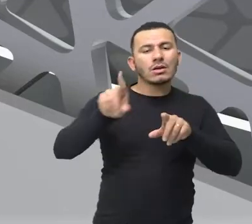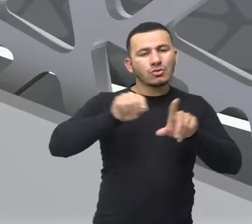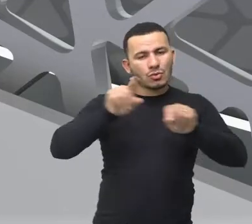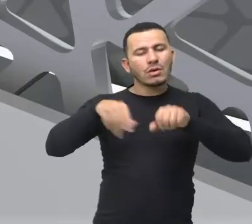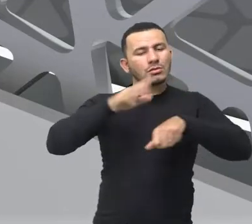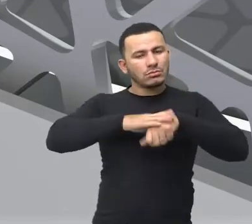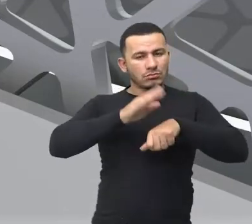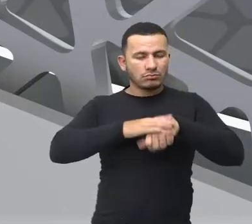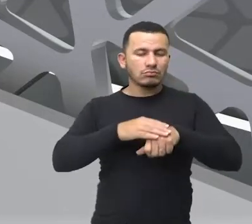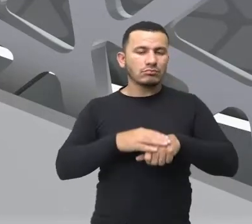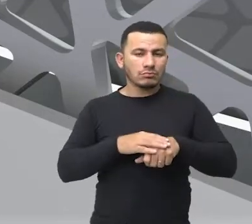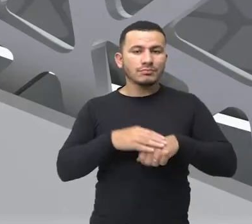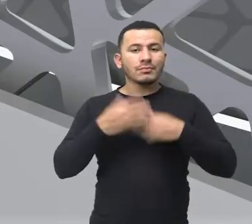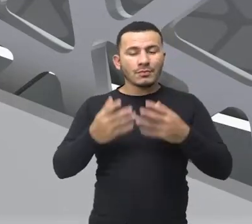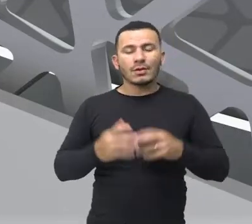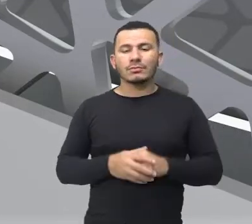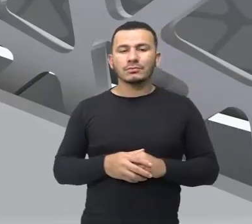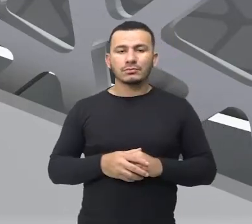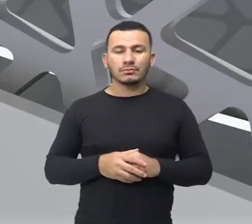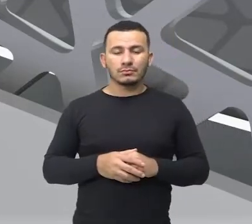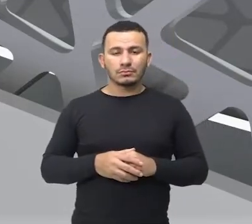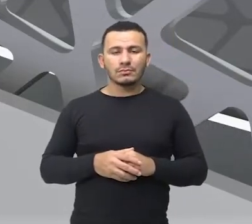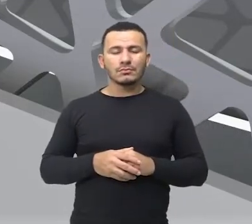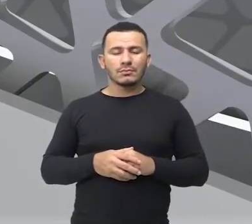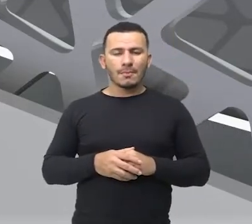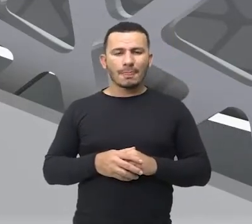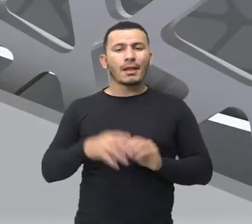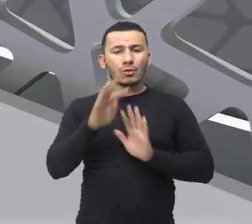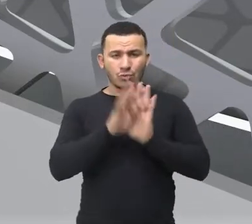você escreve um texto, ao selecionar